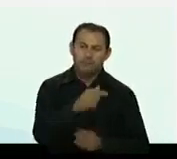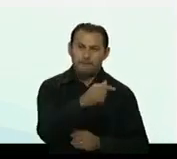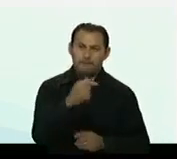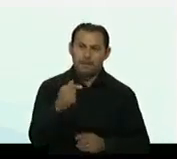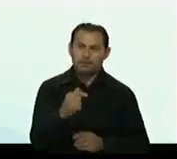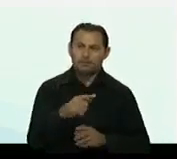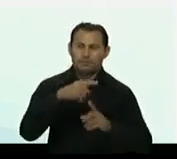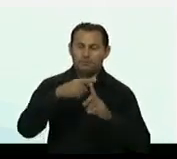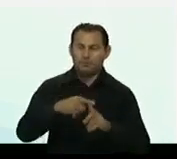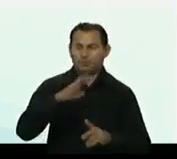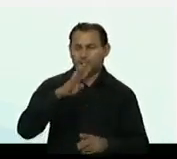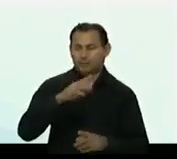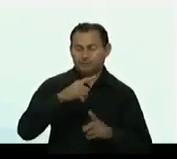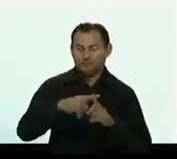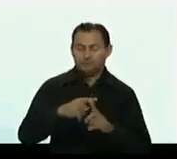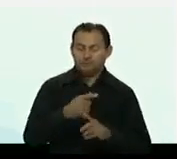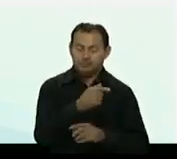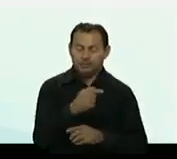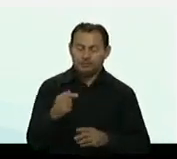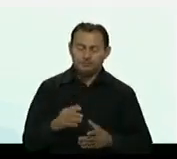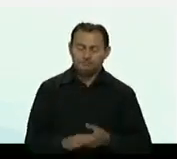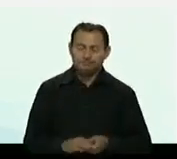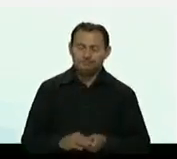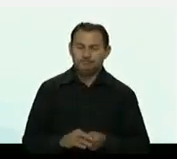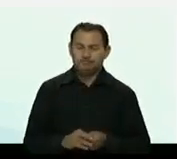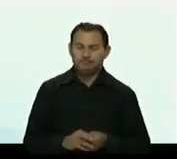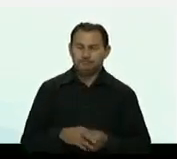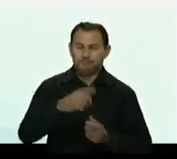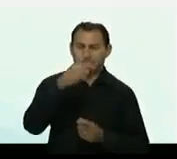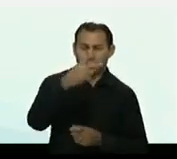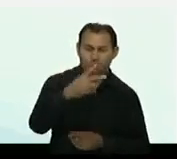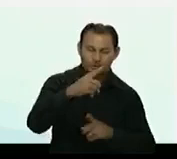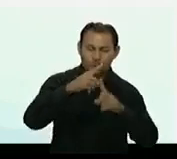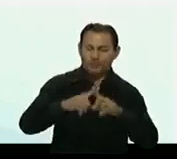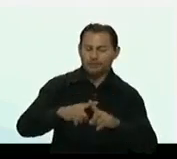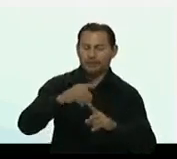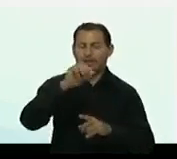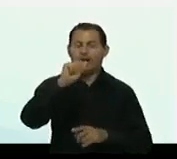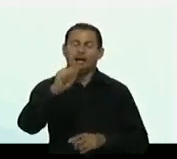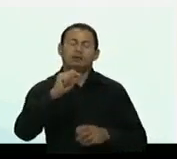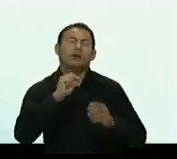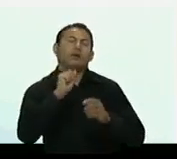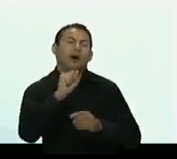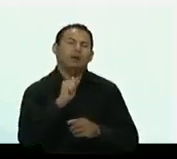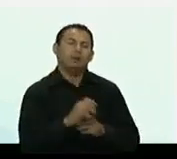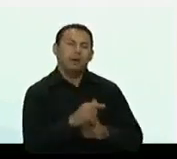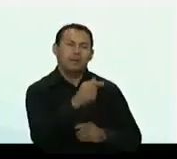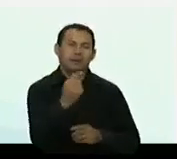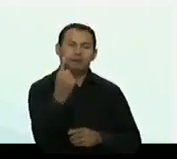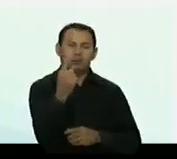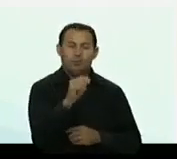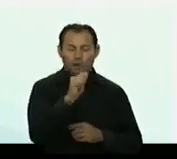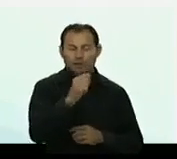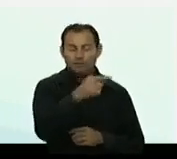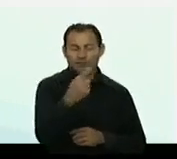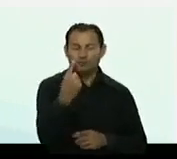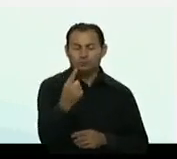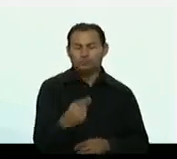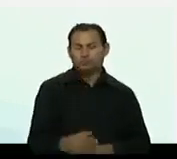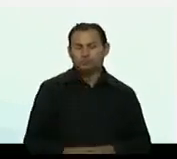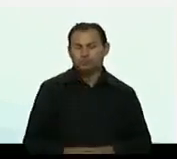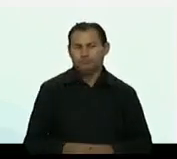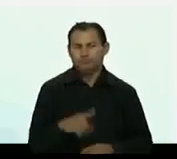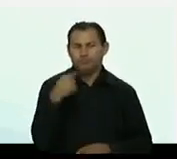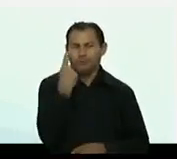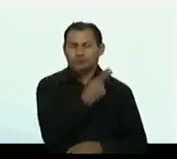menos com mais menos. 2 vezes A. Quem que é o A? Menos 1.